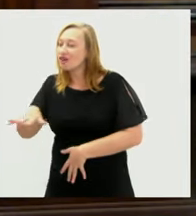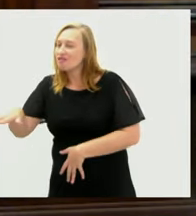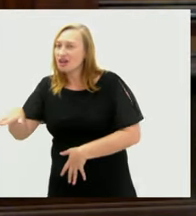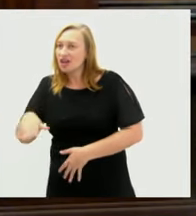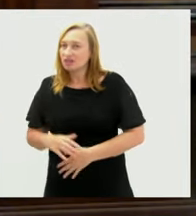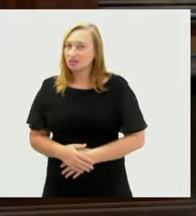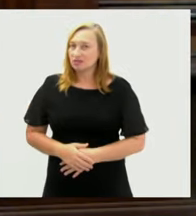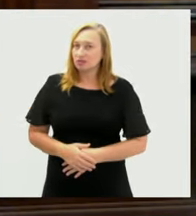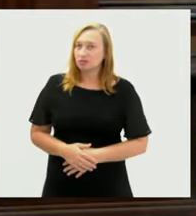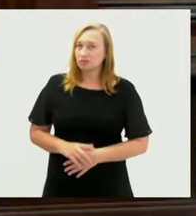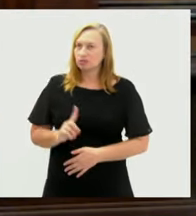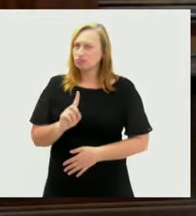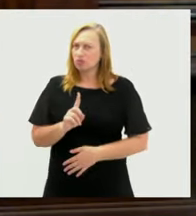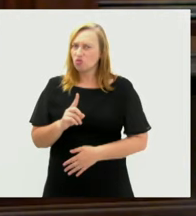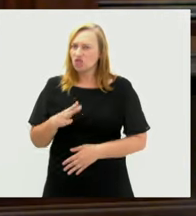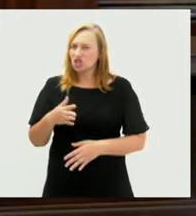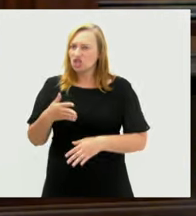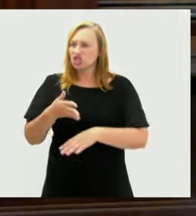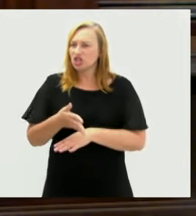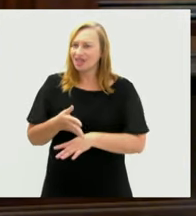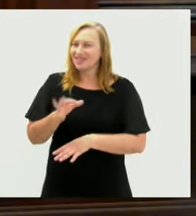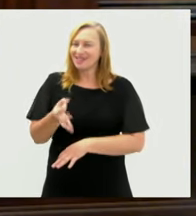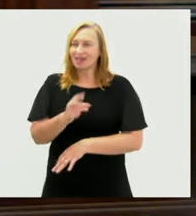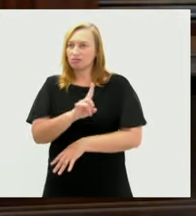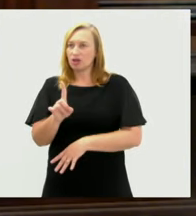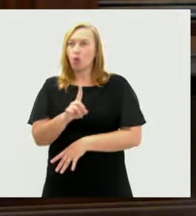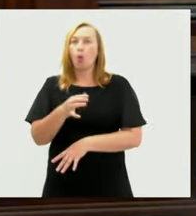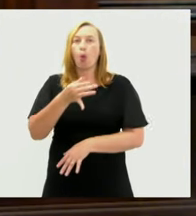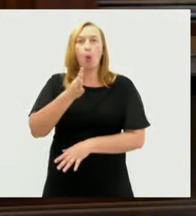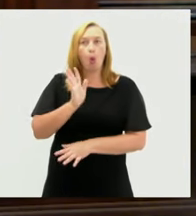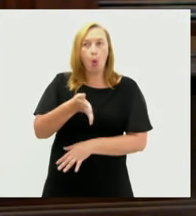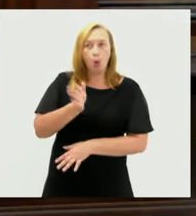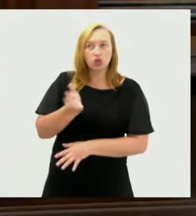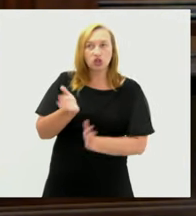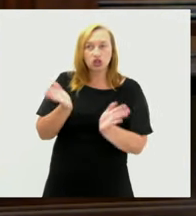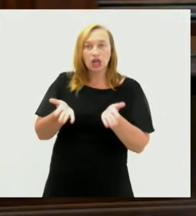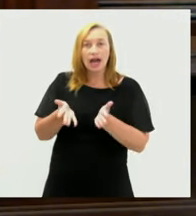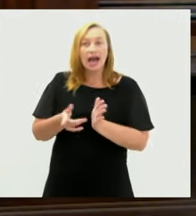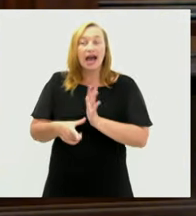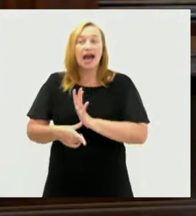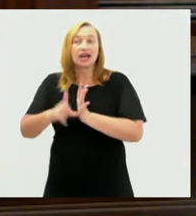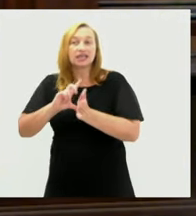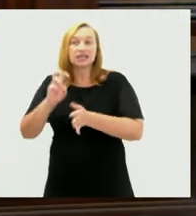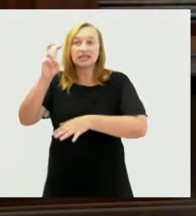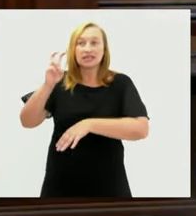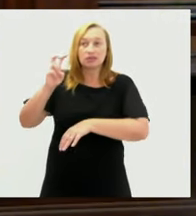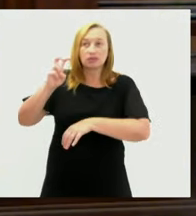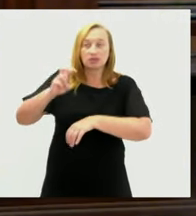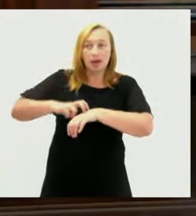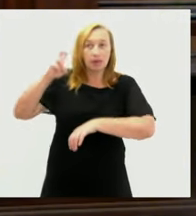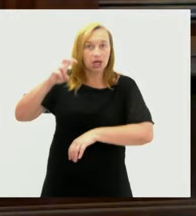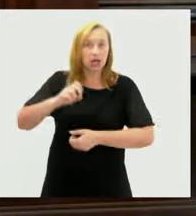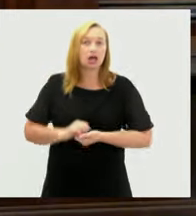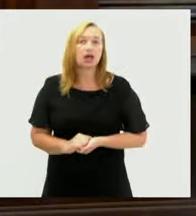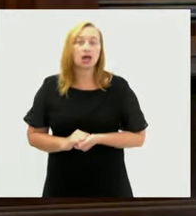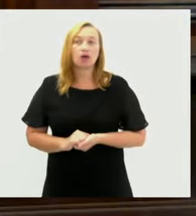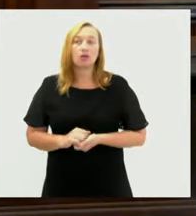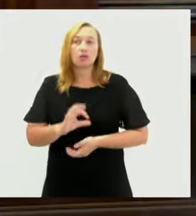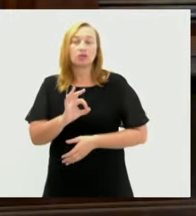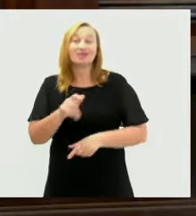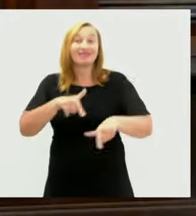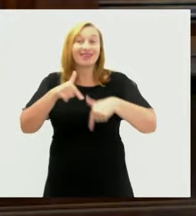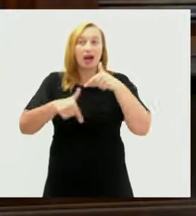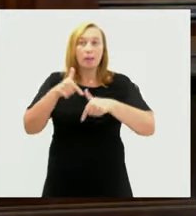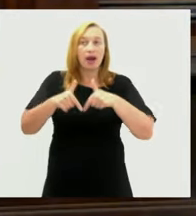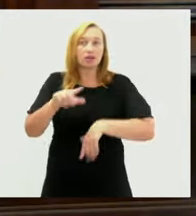maneira adequada. Hoje, por exemplo, antes das 5 horas da manhã, uma operação policial